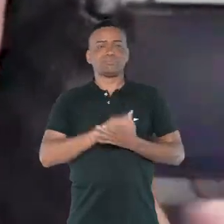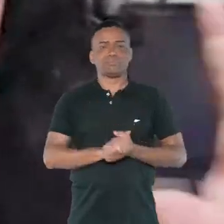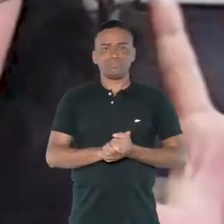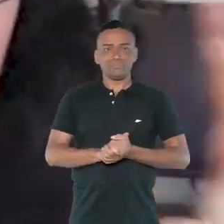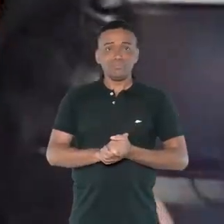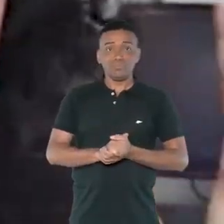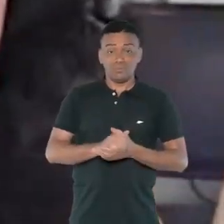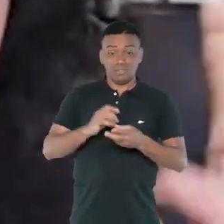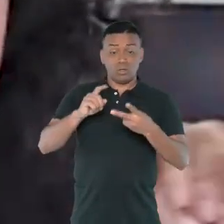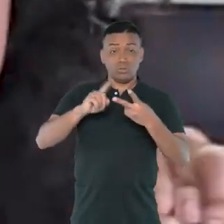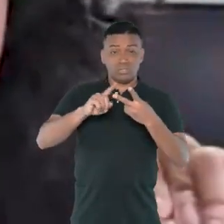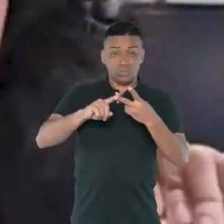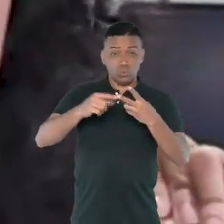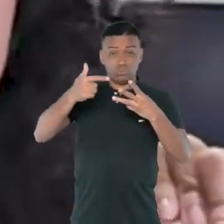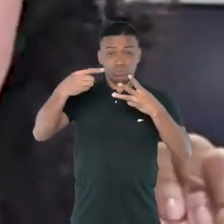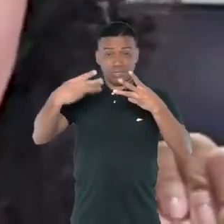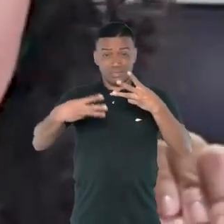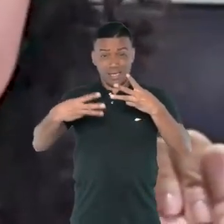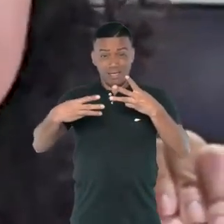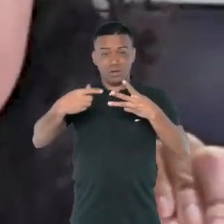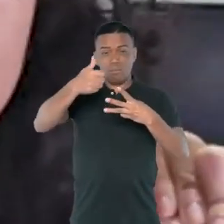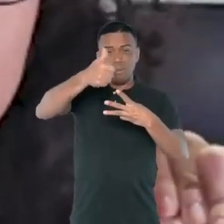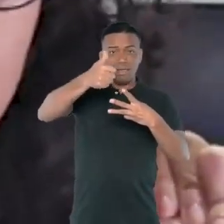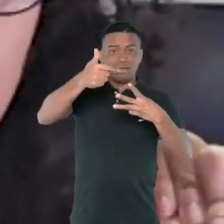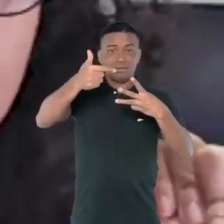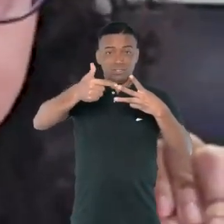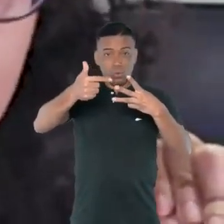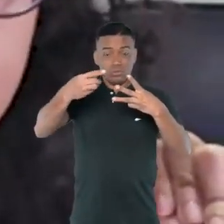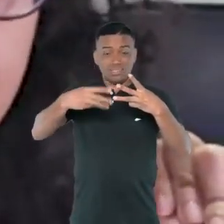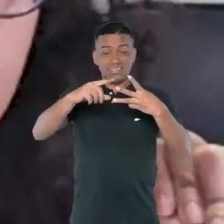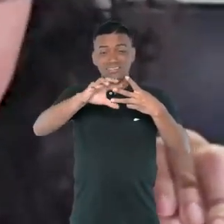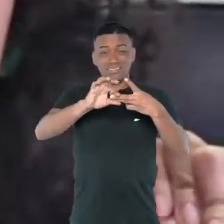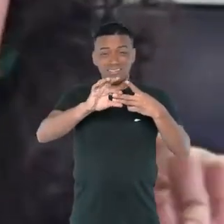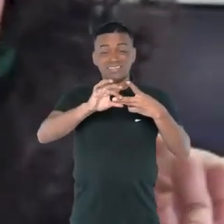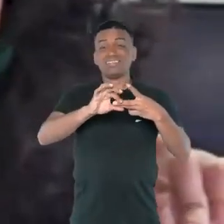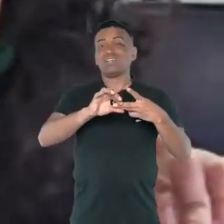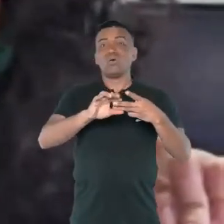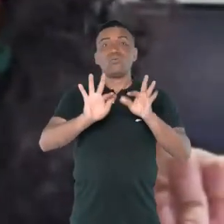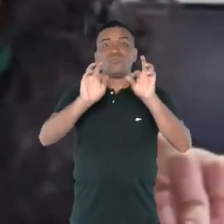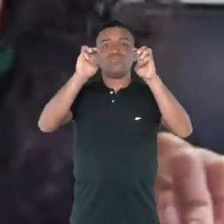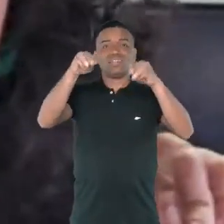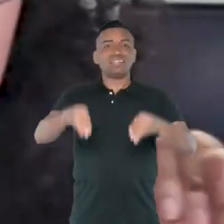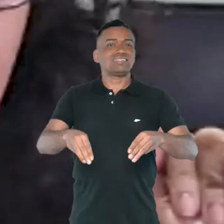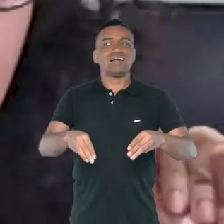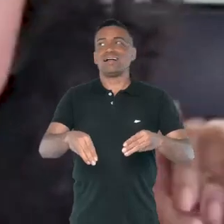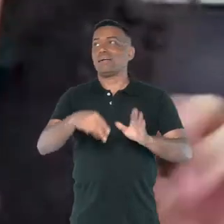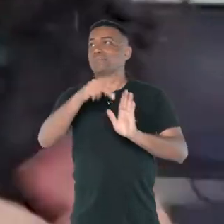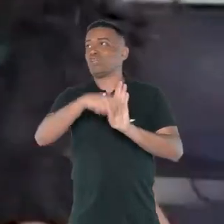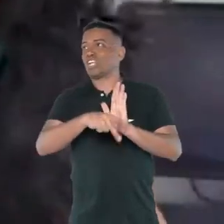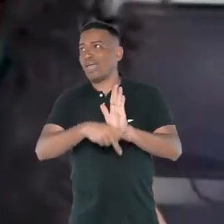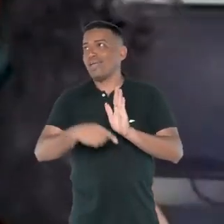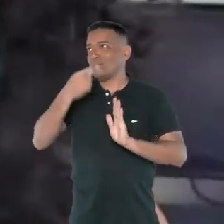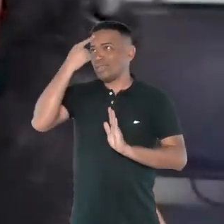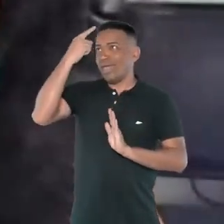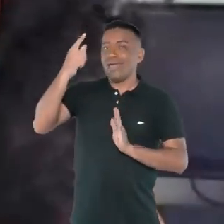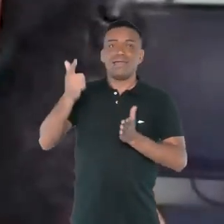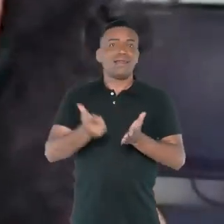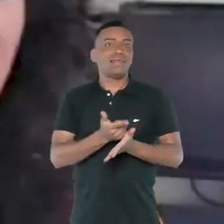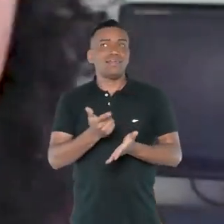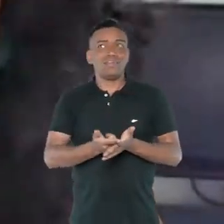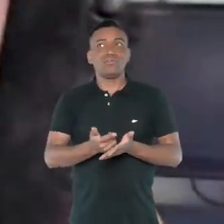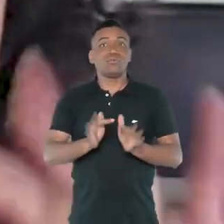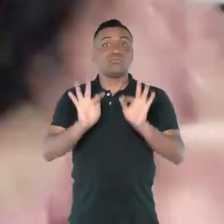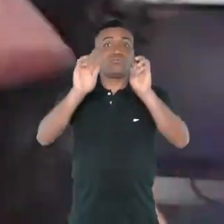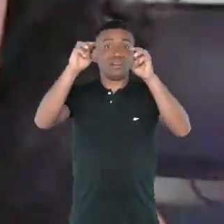uma orientada, assim. Agora, do segundo pro terceiro livro, foi um pouco mais demorado, porque, primeiro, finalizar é muito difícil para